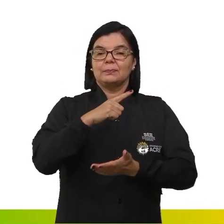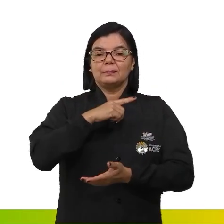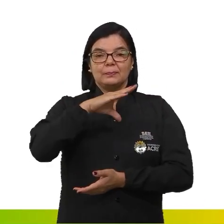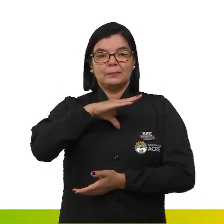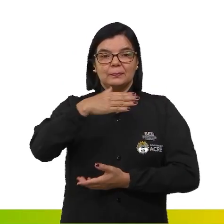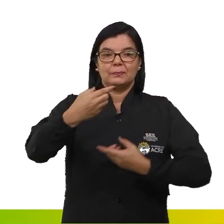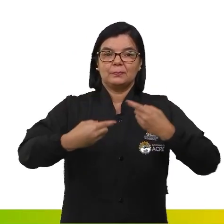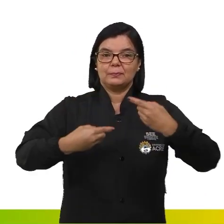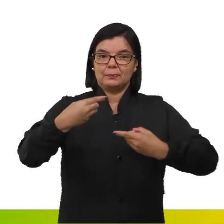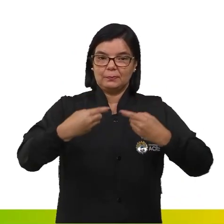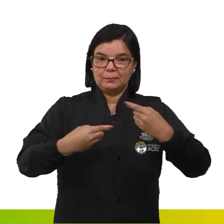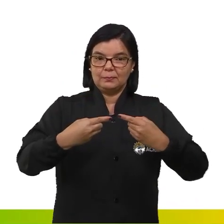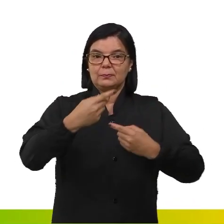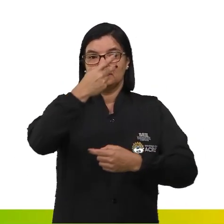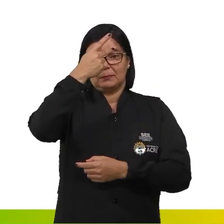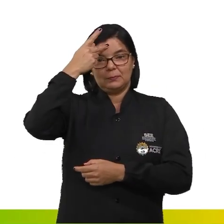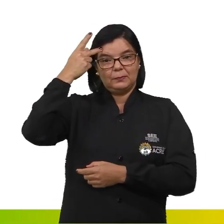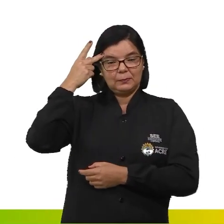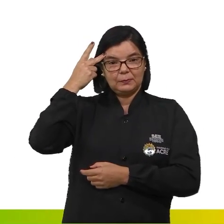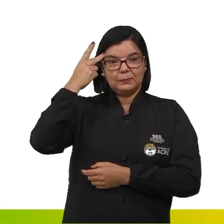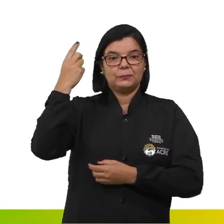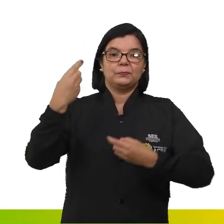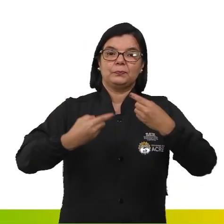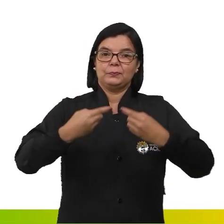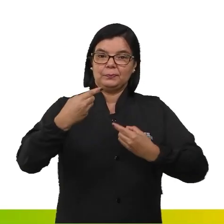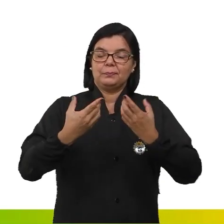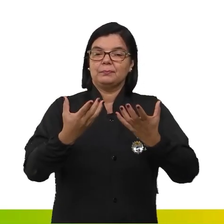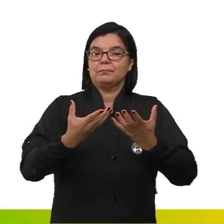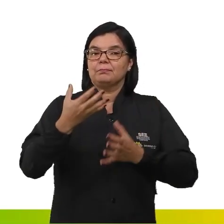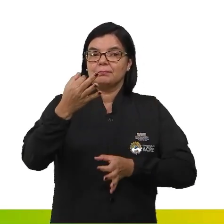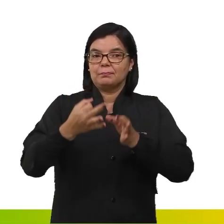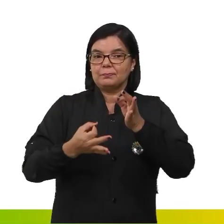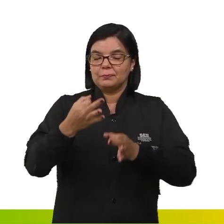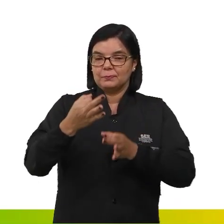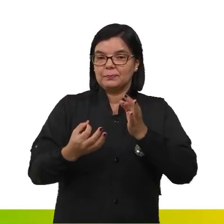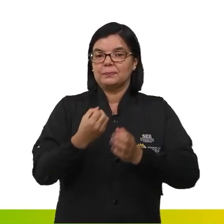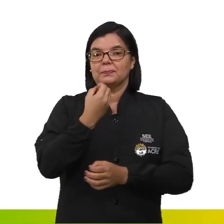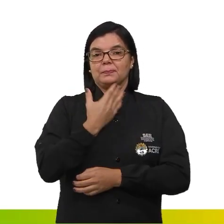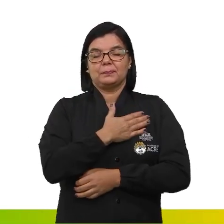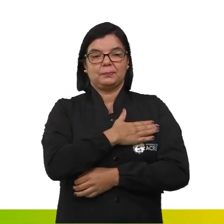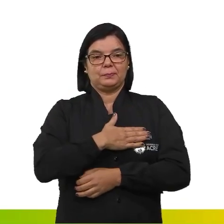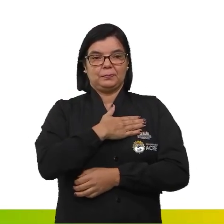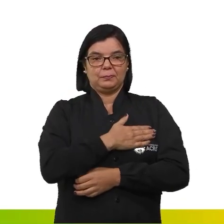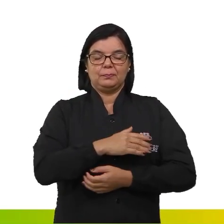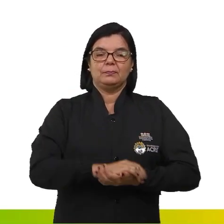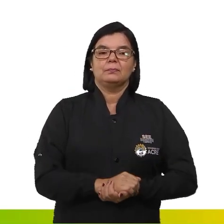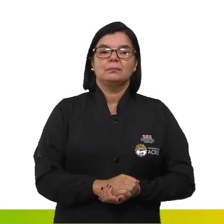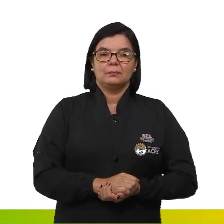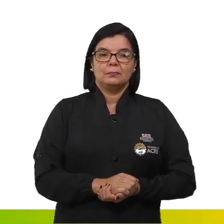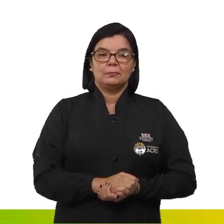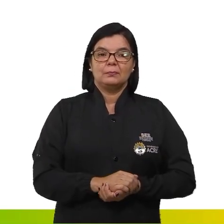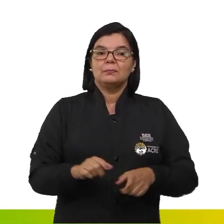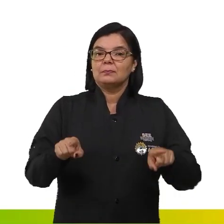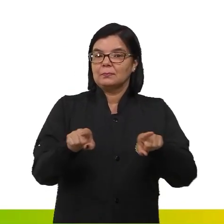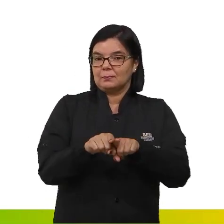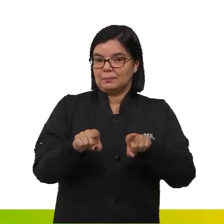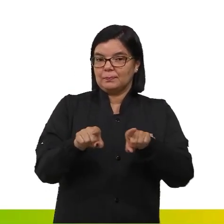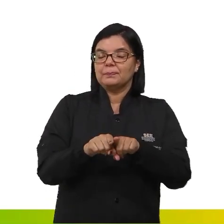que guiam a ação política e os agentes políticos, buscando a justiça e o bem comum.